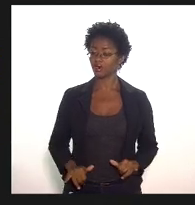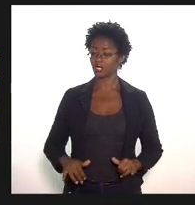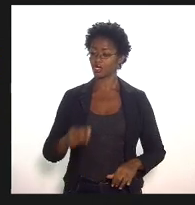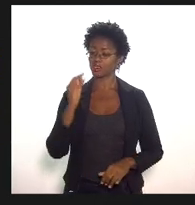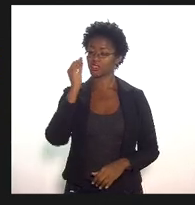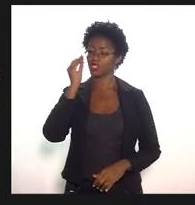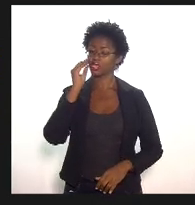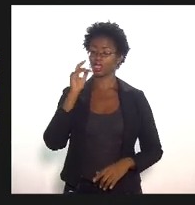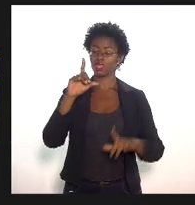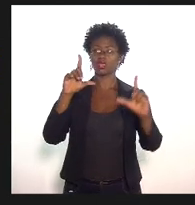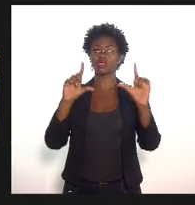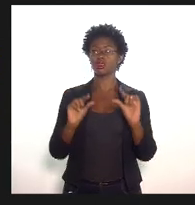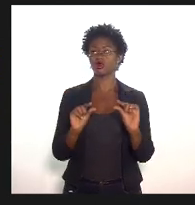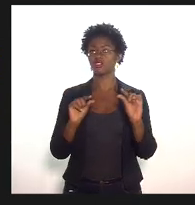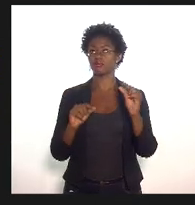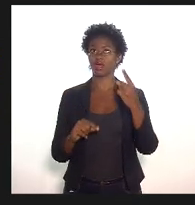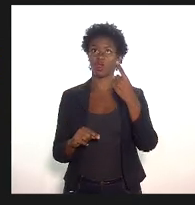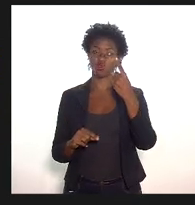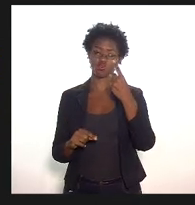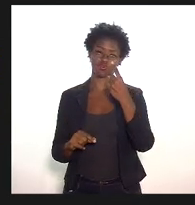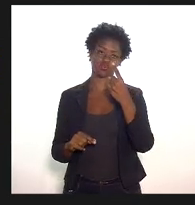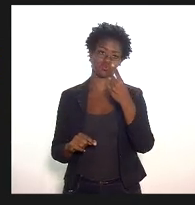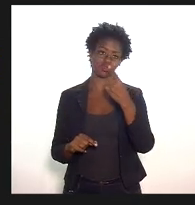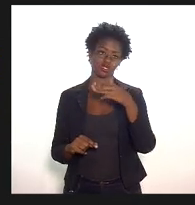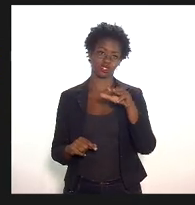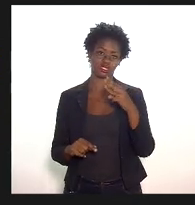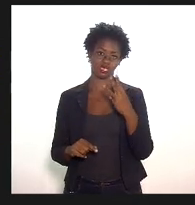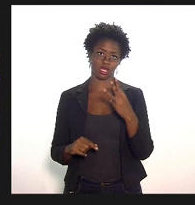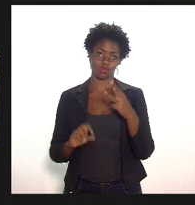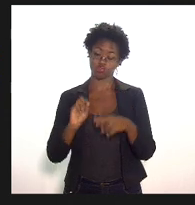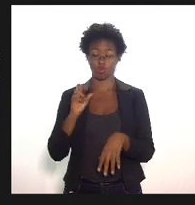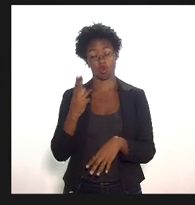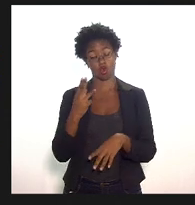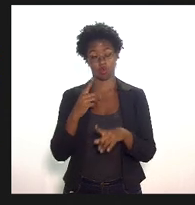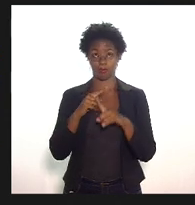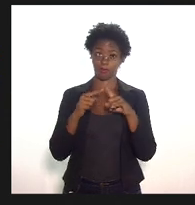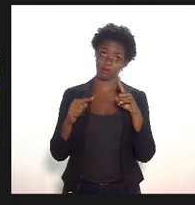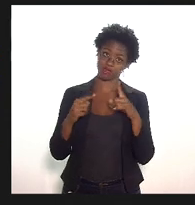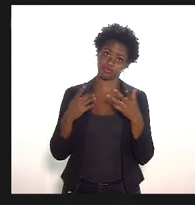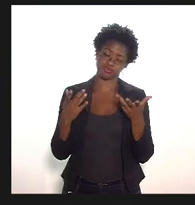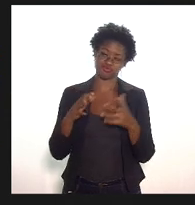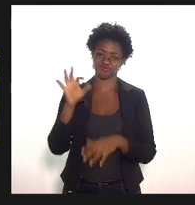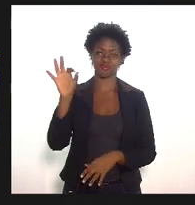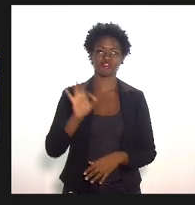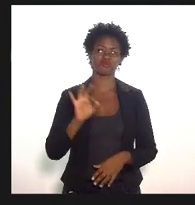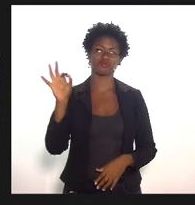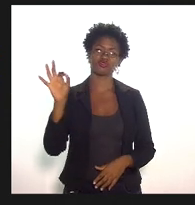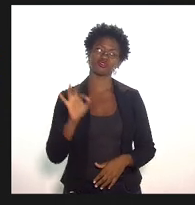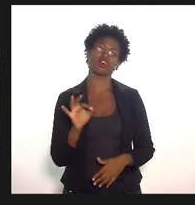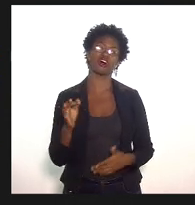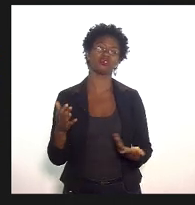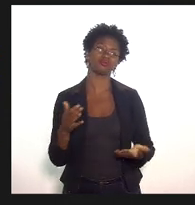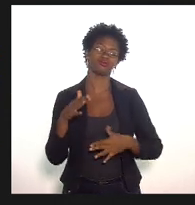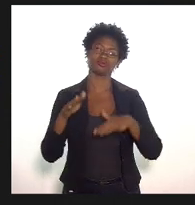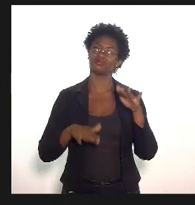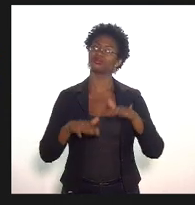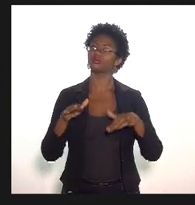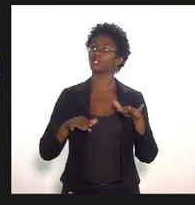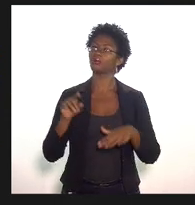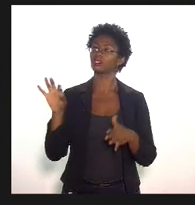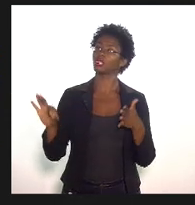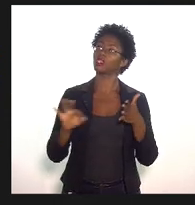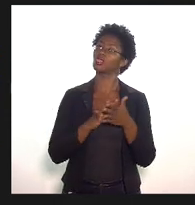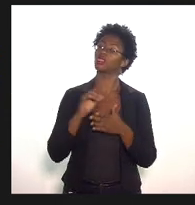de 2/3 para 1/3 ou para 0.5. Esse percentual a gente ainda depende da anuência do senador.